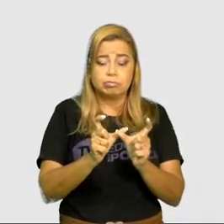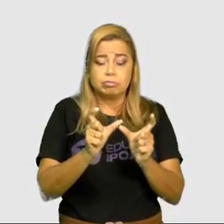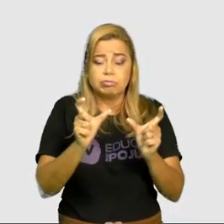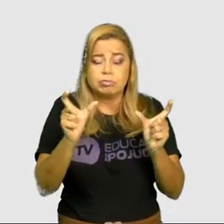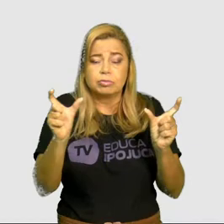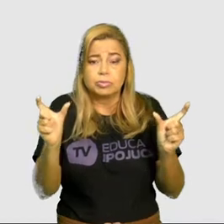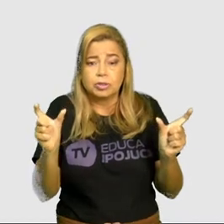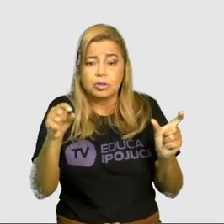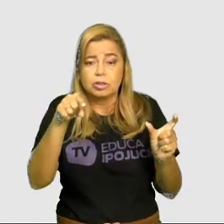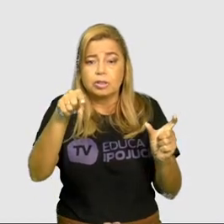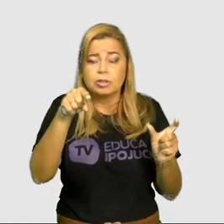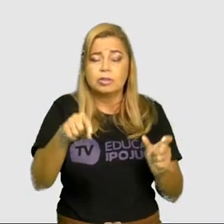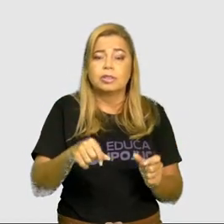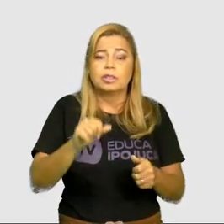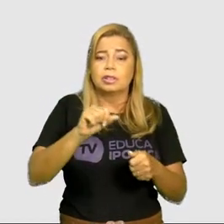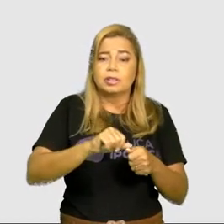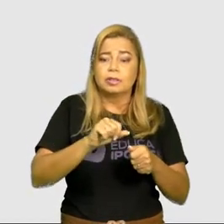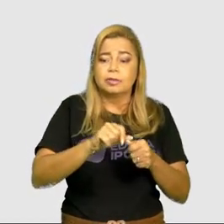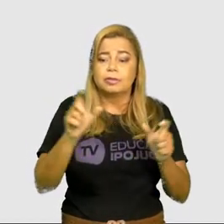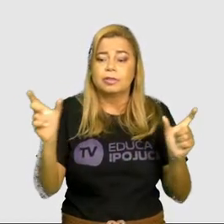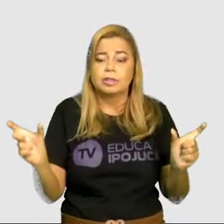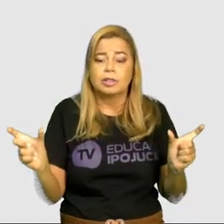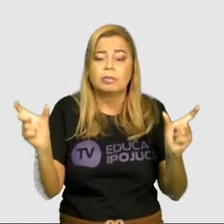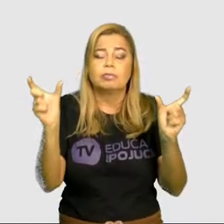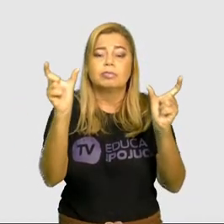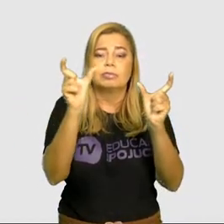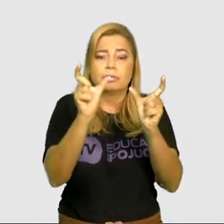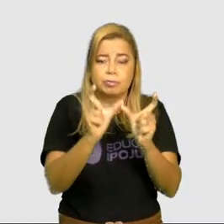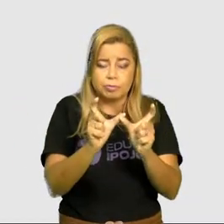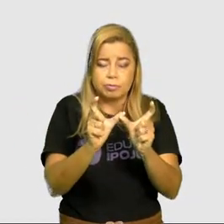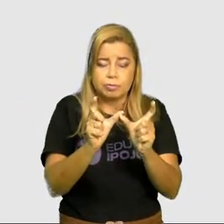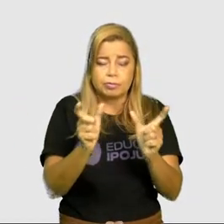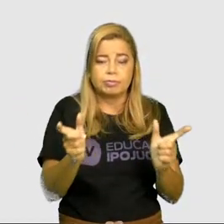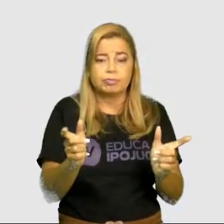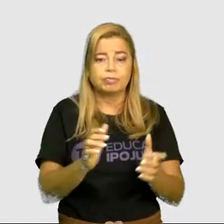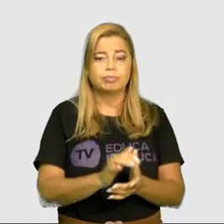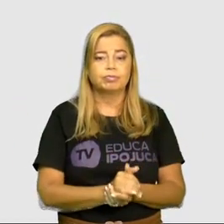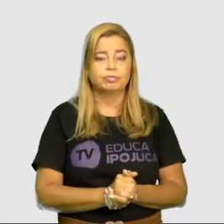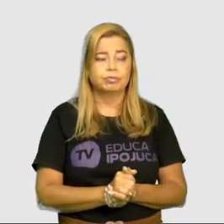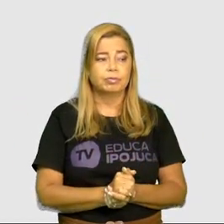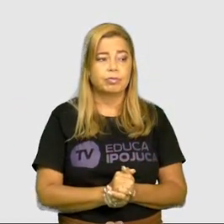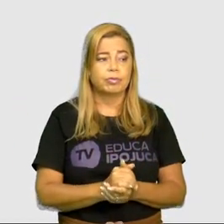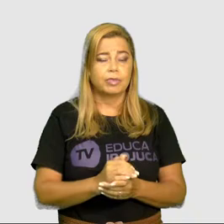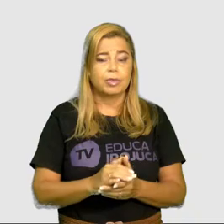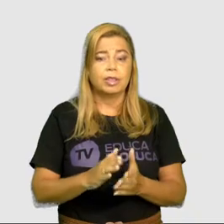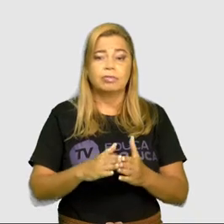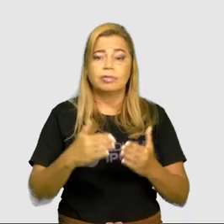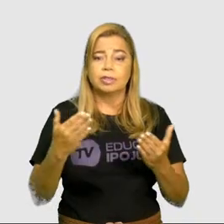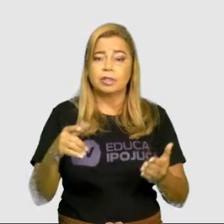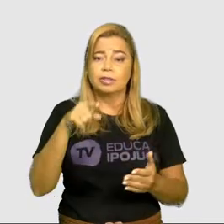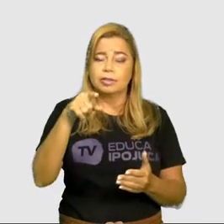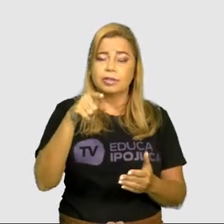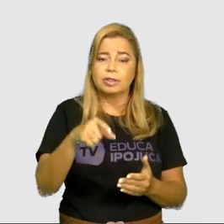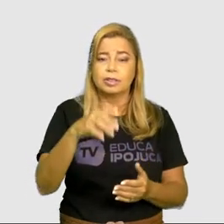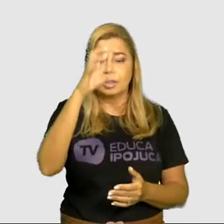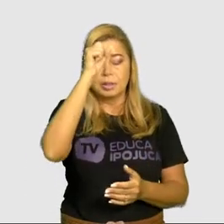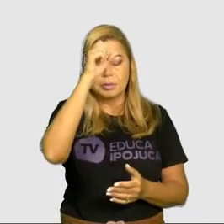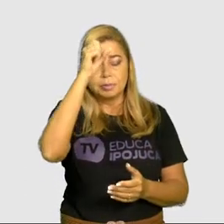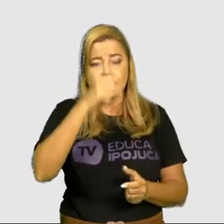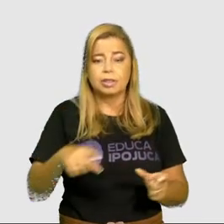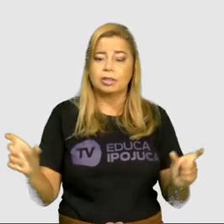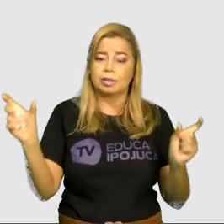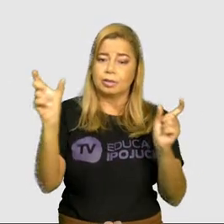no slide anterior tava composto e a gente de compôr então assim você aprende a compor EA